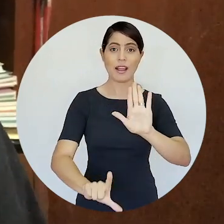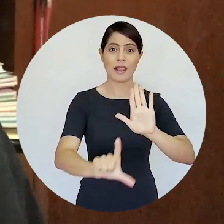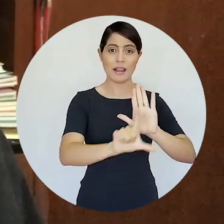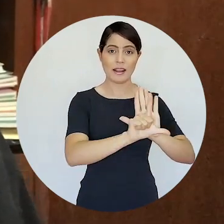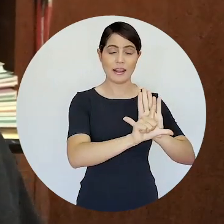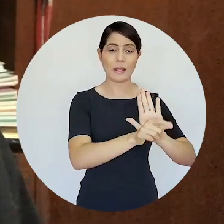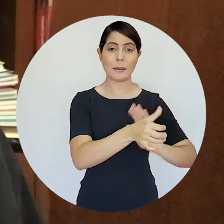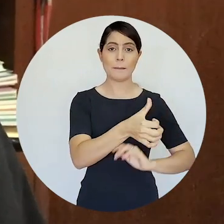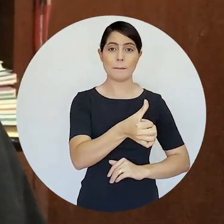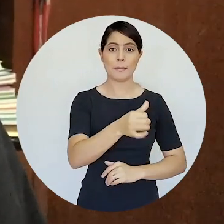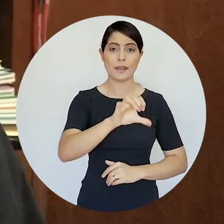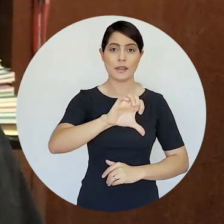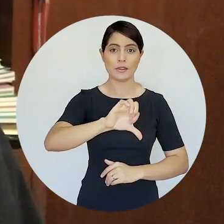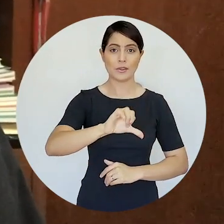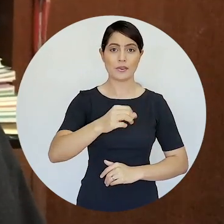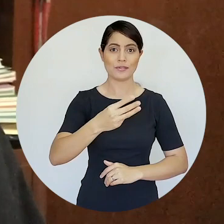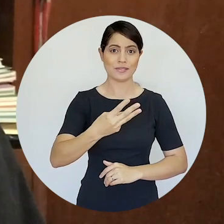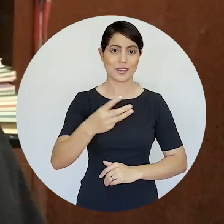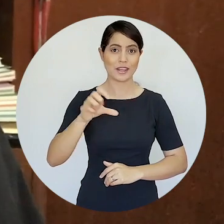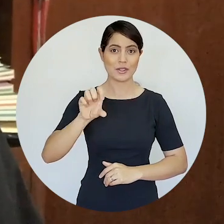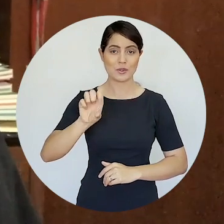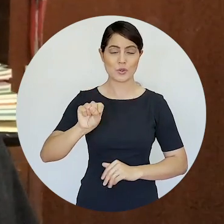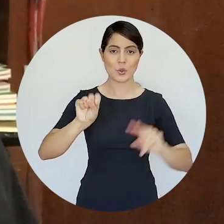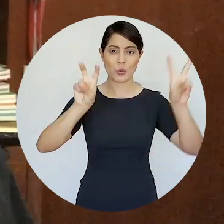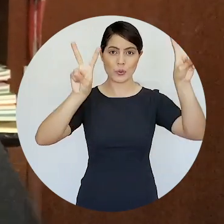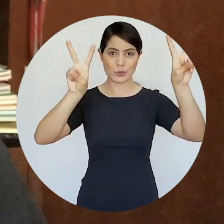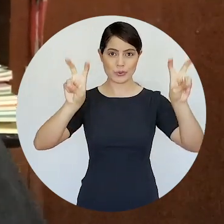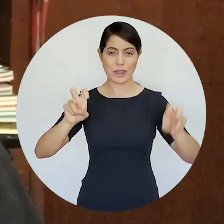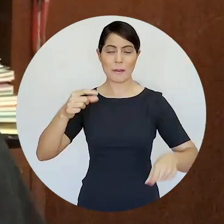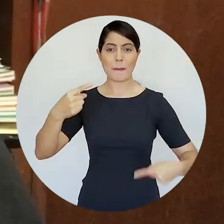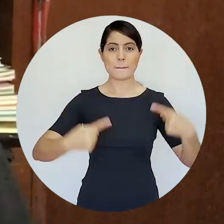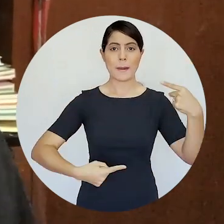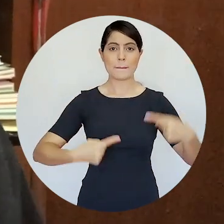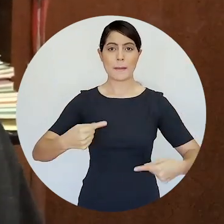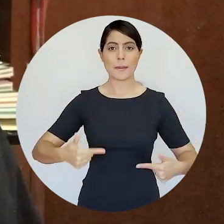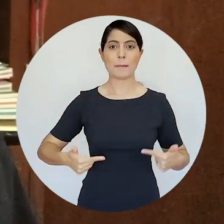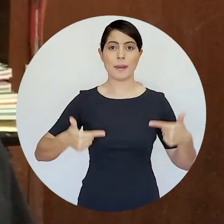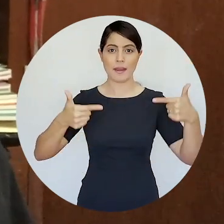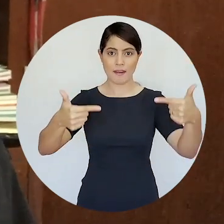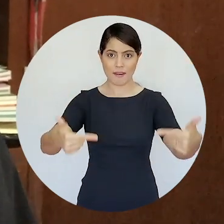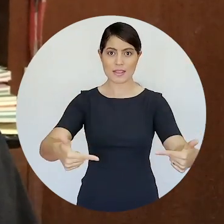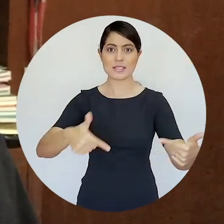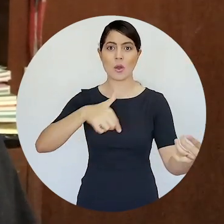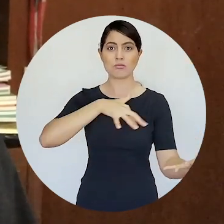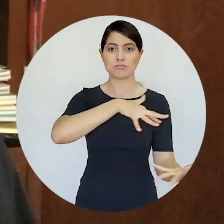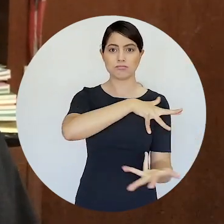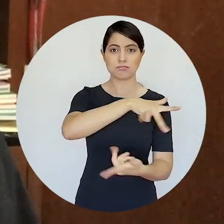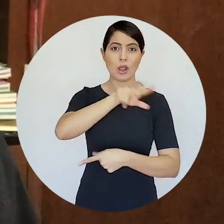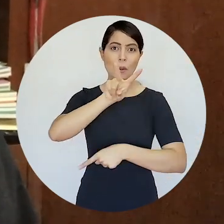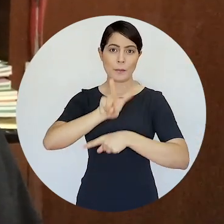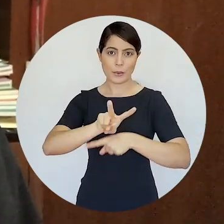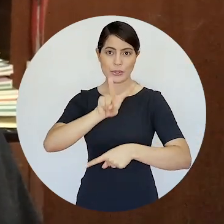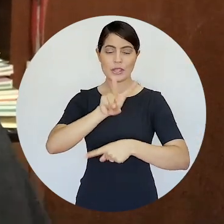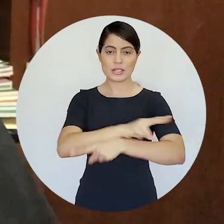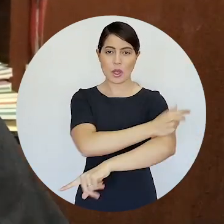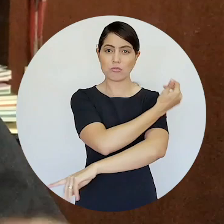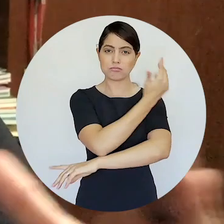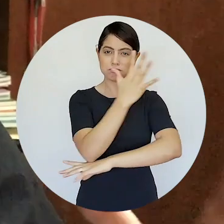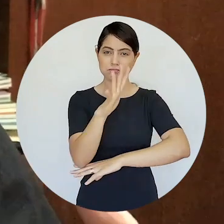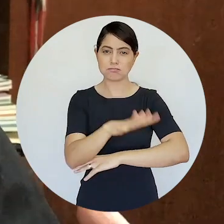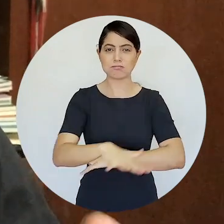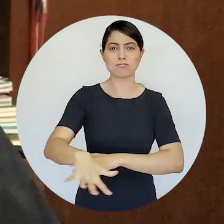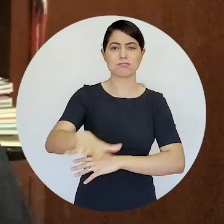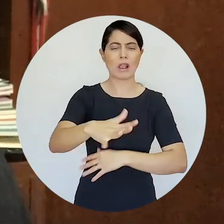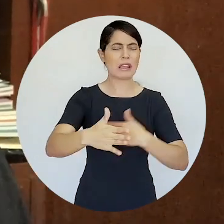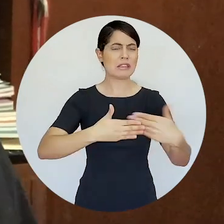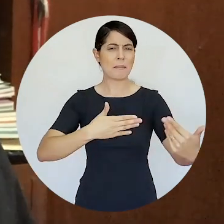aprovada e sancionada a Lei 6938, que criou a Política Nacional do Meio Ambiente e o Sistema Nacional do Meio Ambiente, todos os